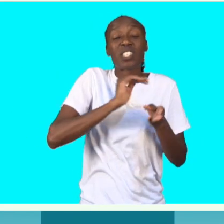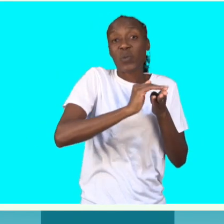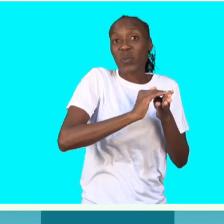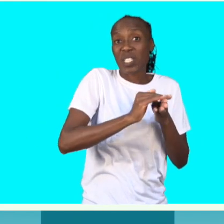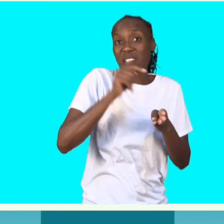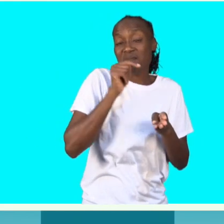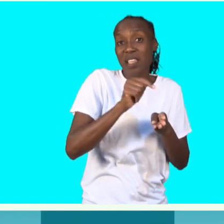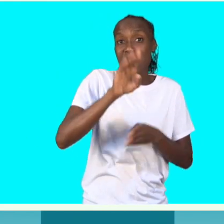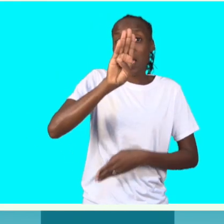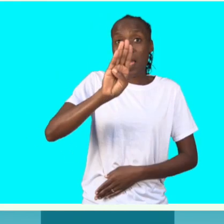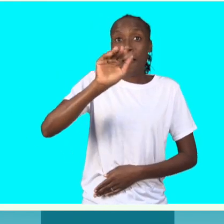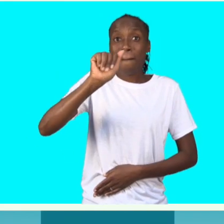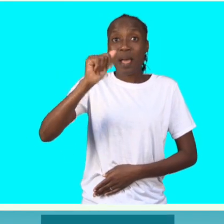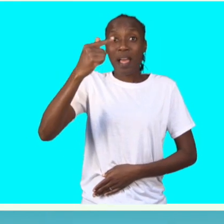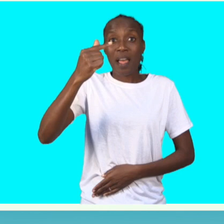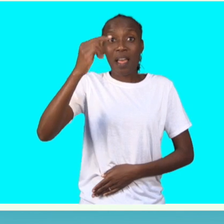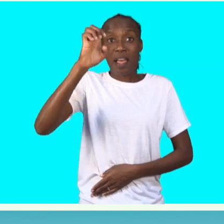de usar a batideira,